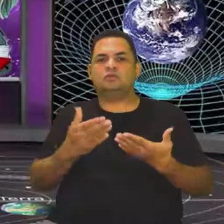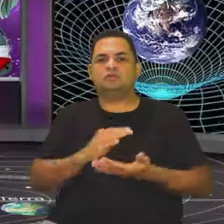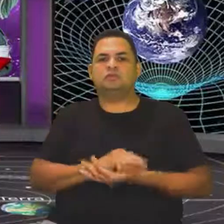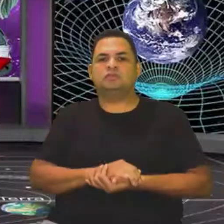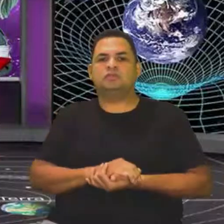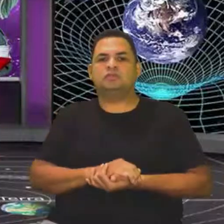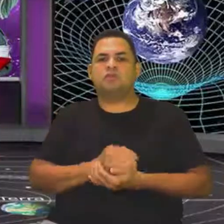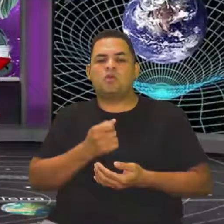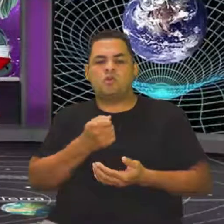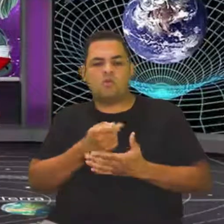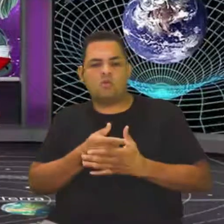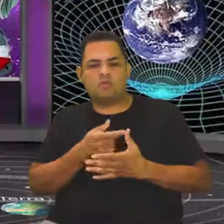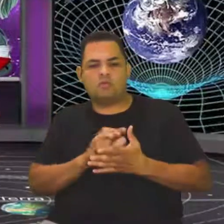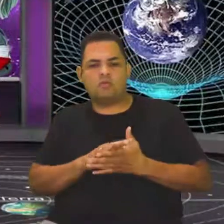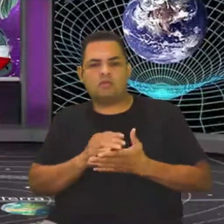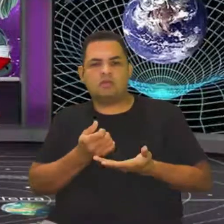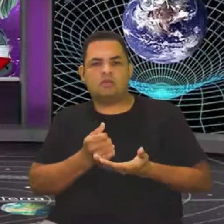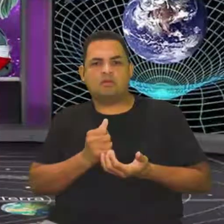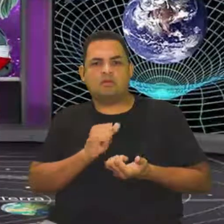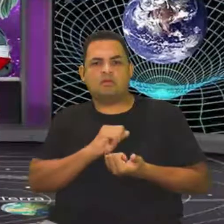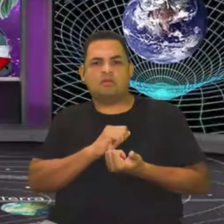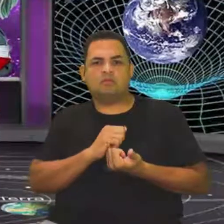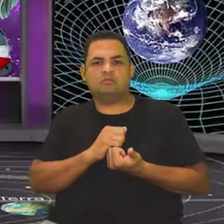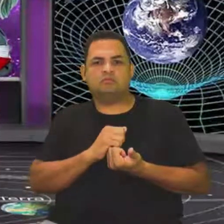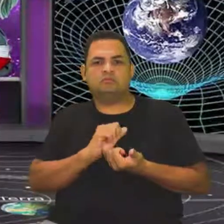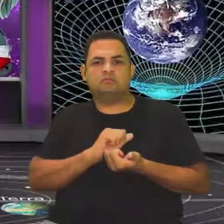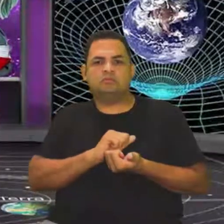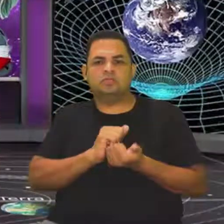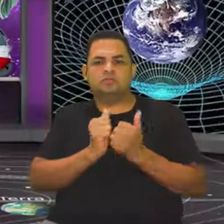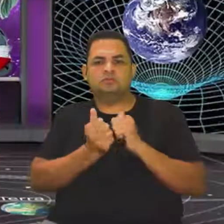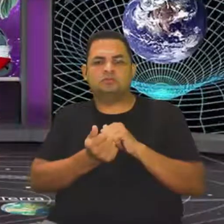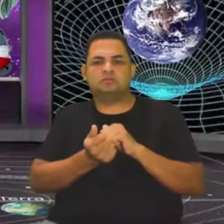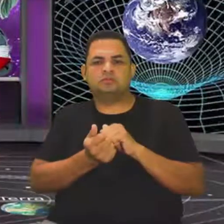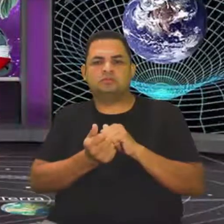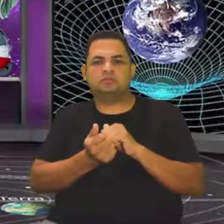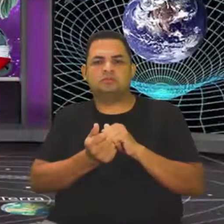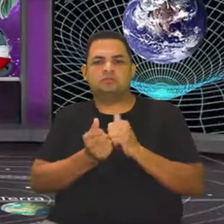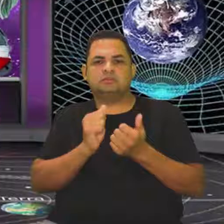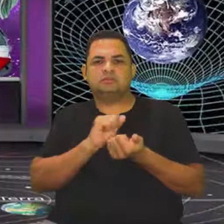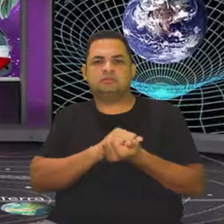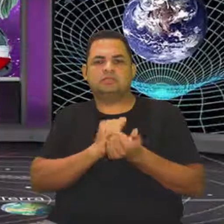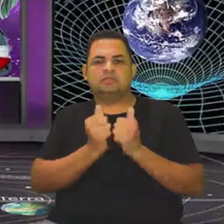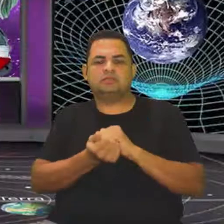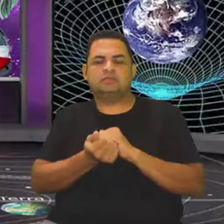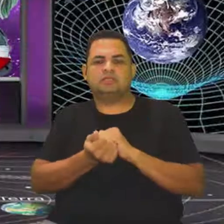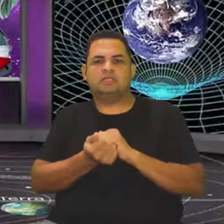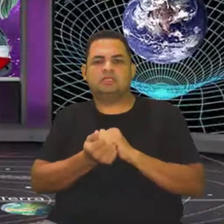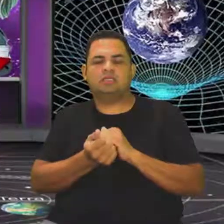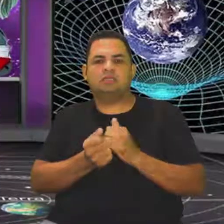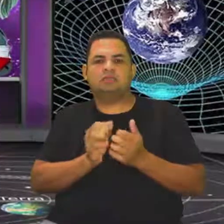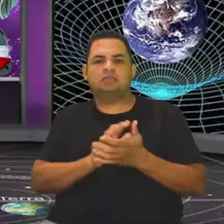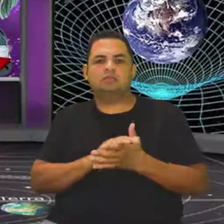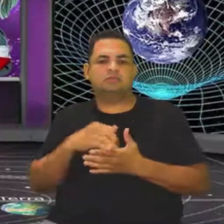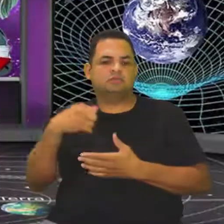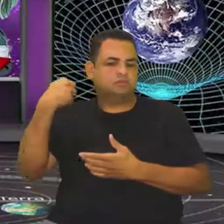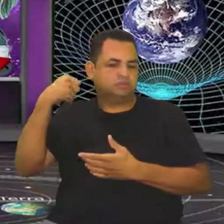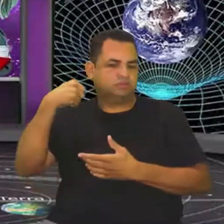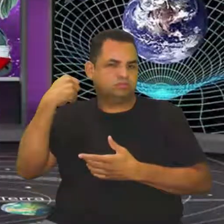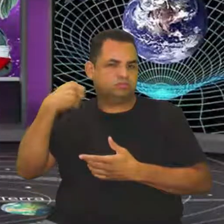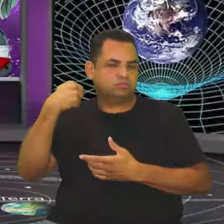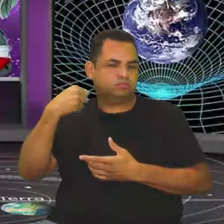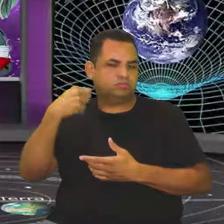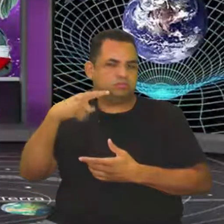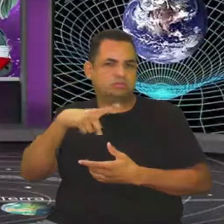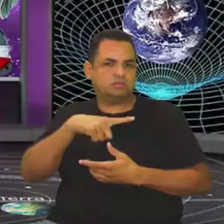um adaptador, porque quando você vai comprar secador de cabelo, né, isso para as mulheres principalmente, a maioria dos